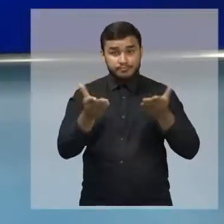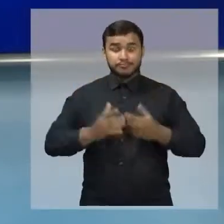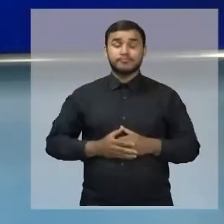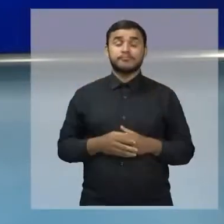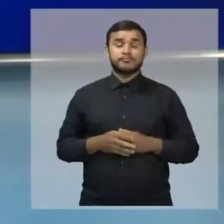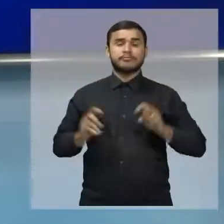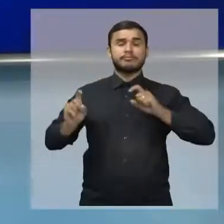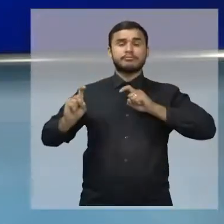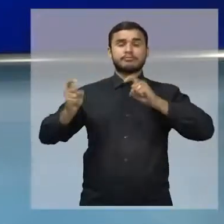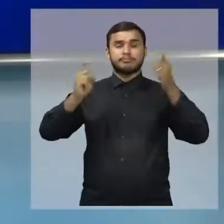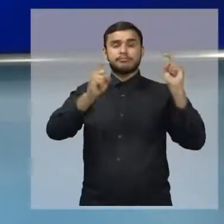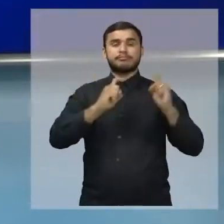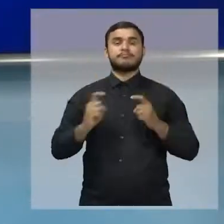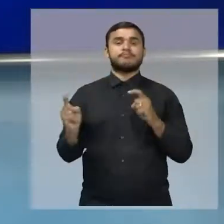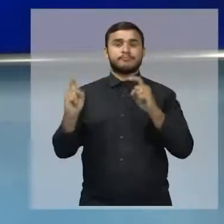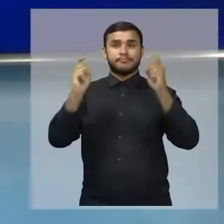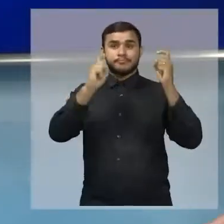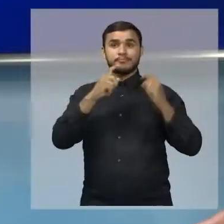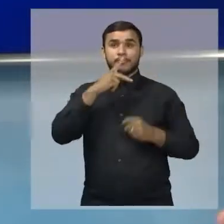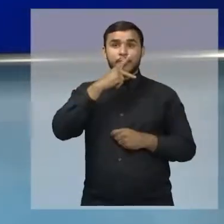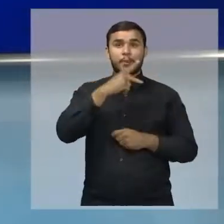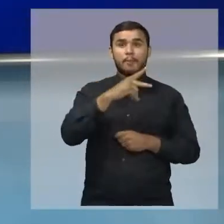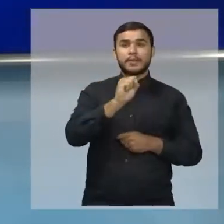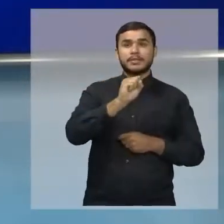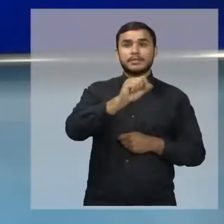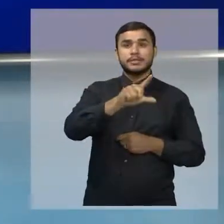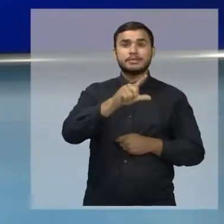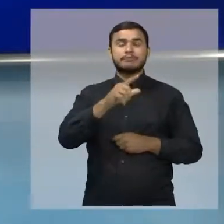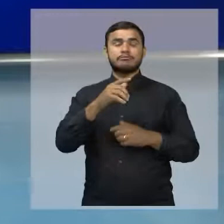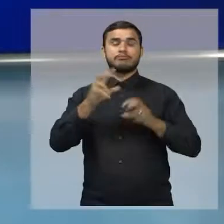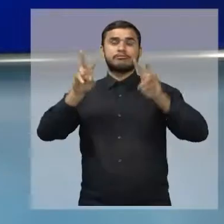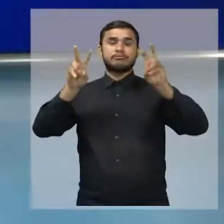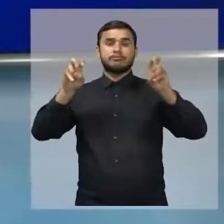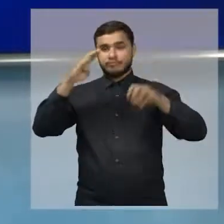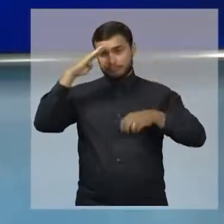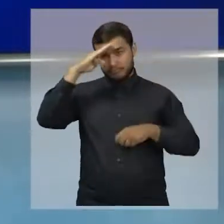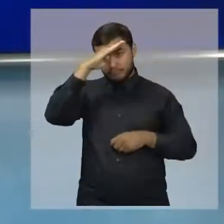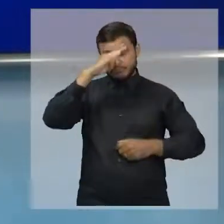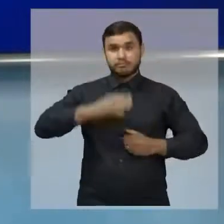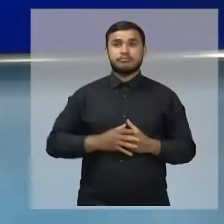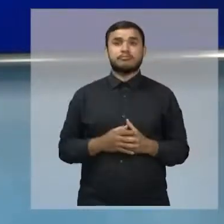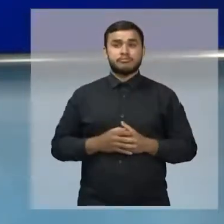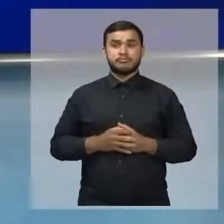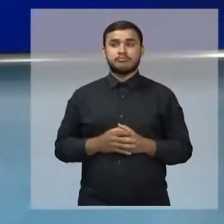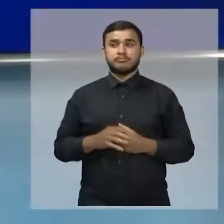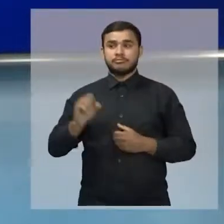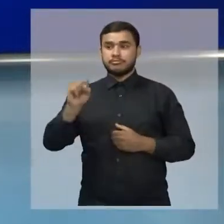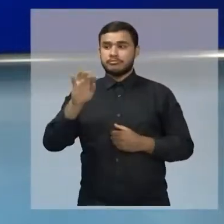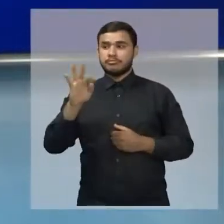61.4 digital. E para discutirmos os vários aspectos dessa briga PSL, Jair Bolsonaro,